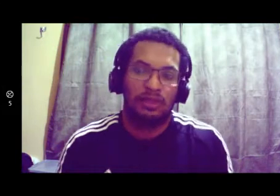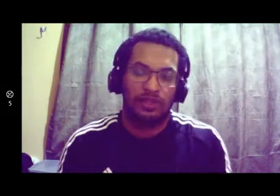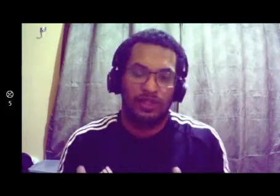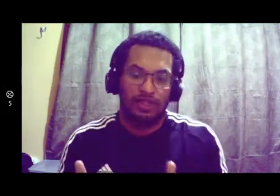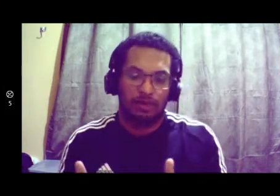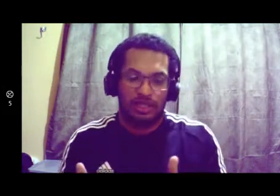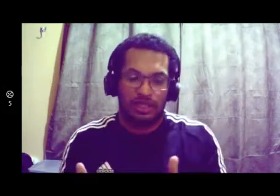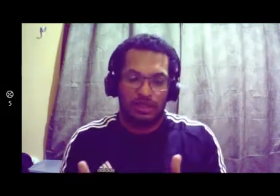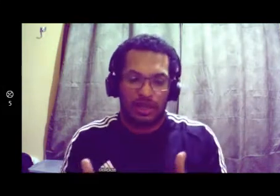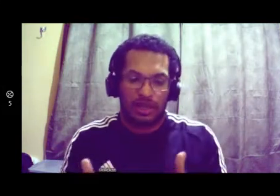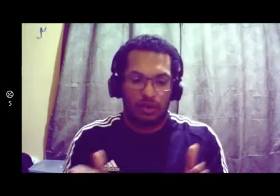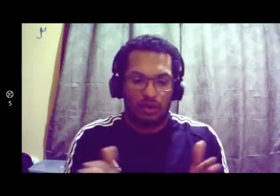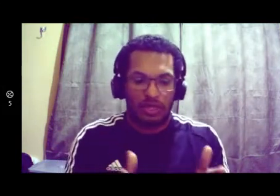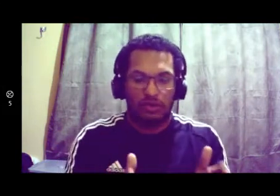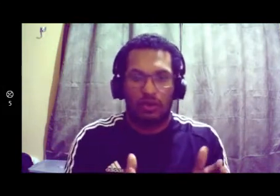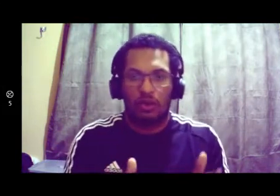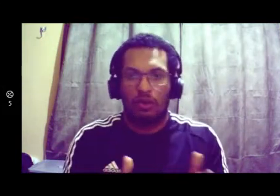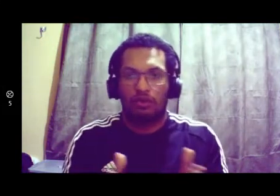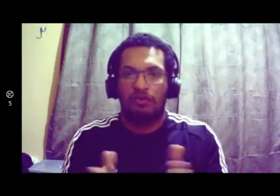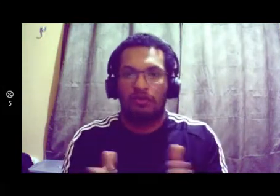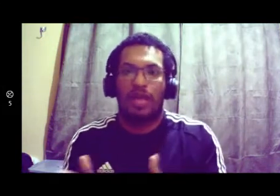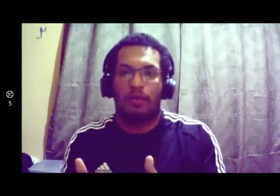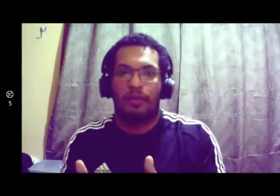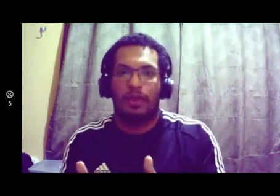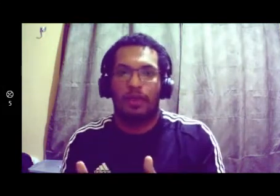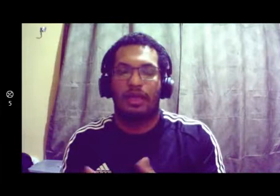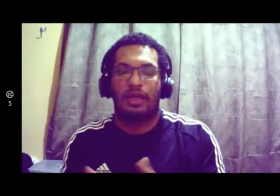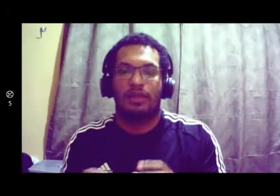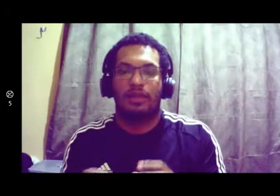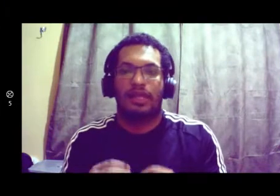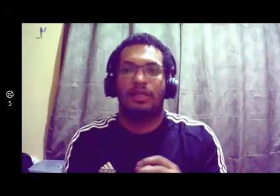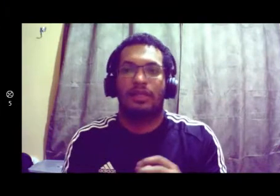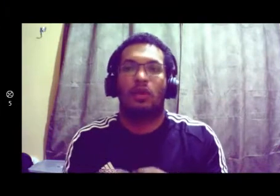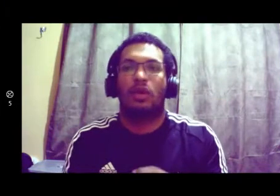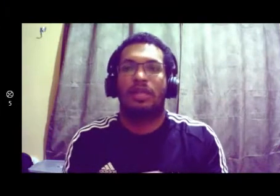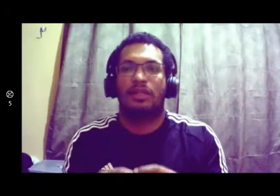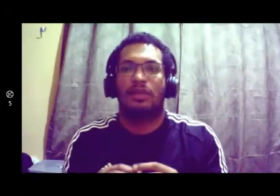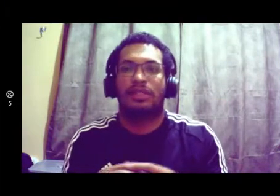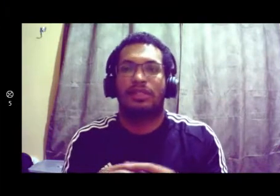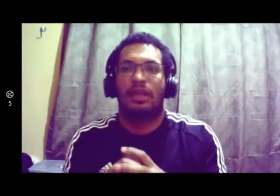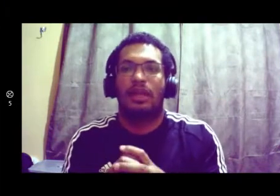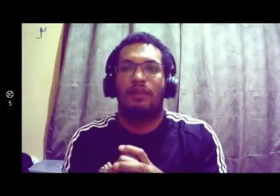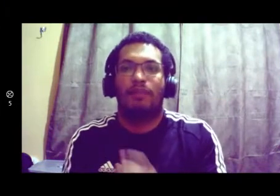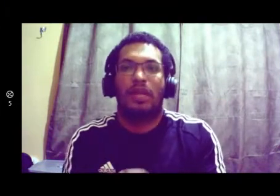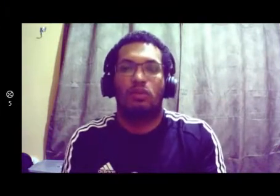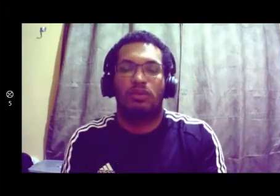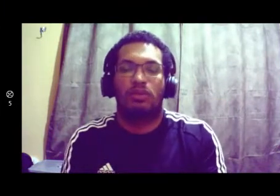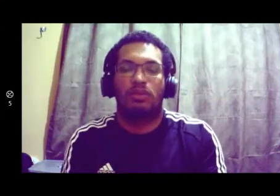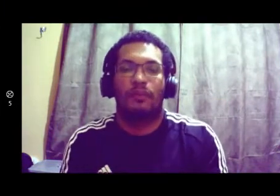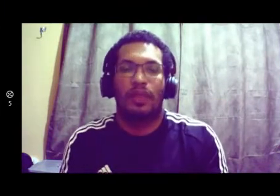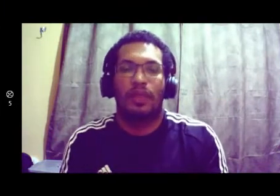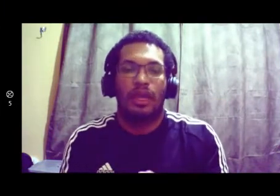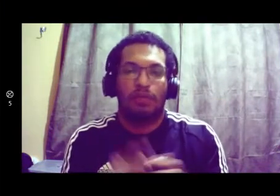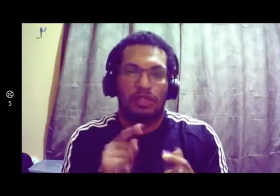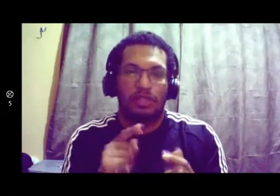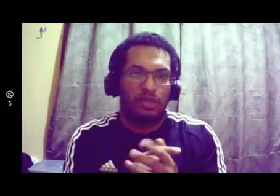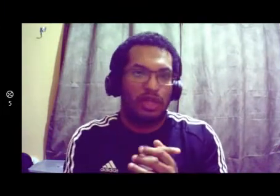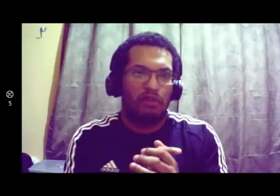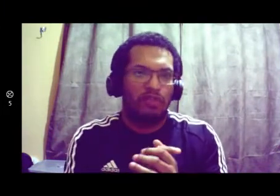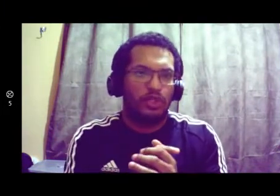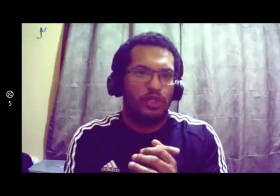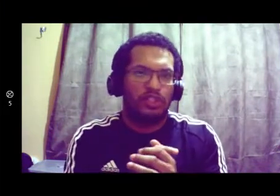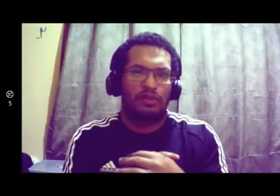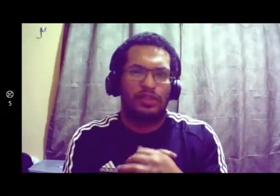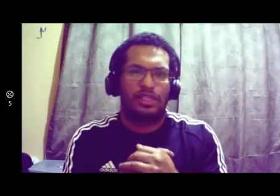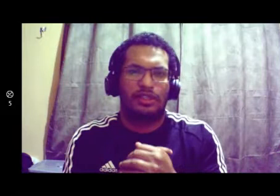pode ser, os sinais podem estar no começo ou no final, né? Então essa interrogação, essa pergunta. Depois eu vou mandar